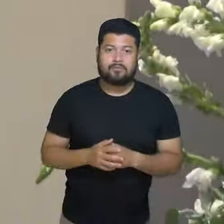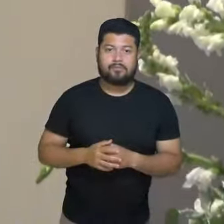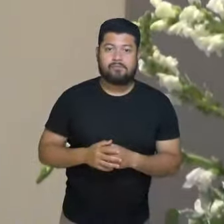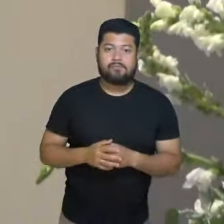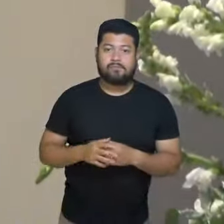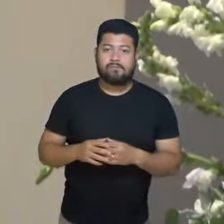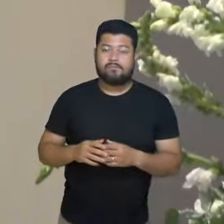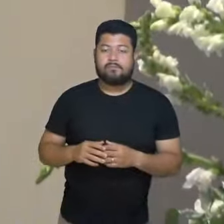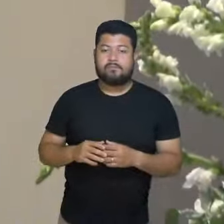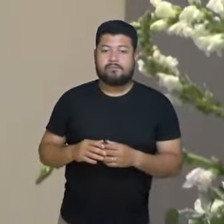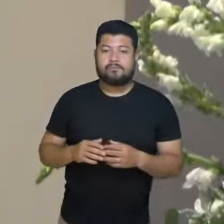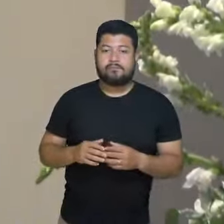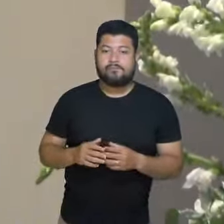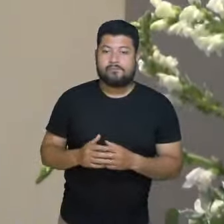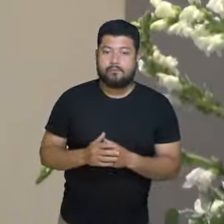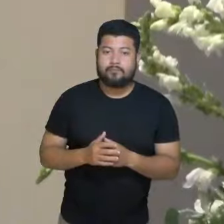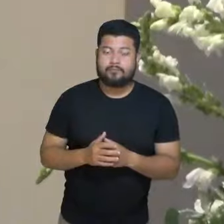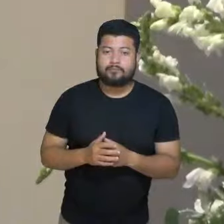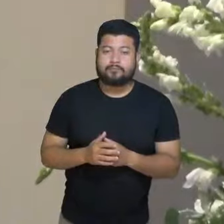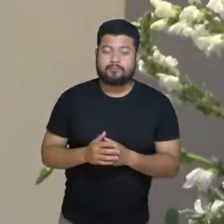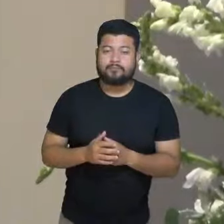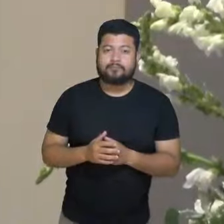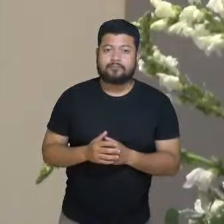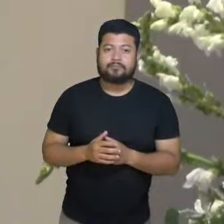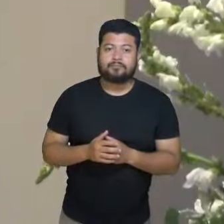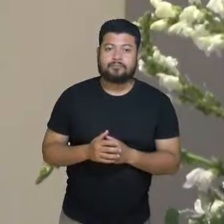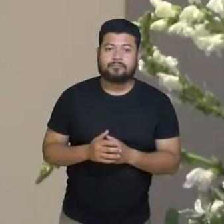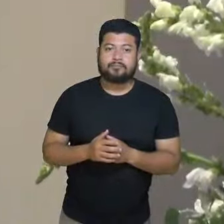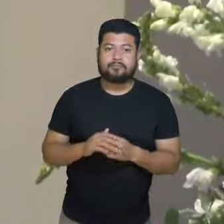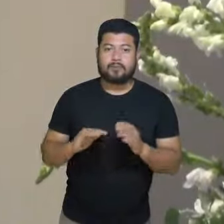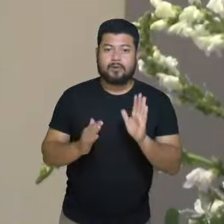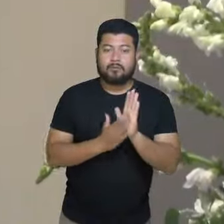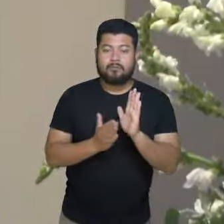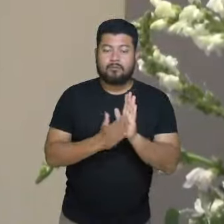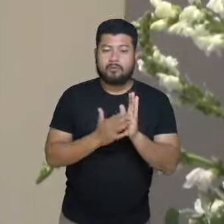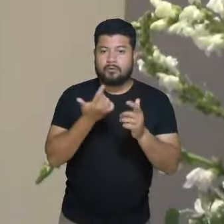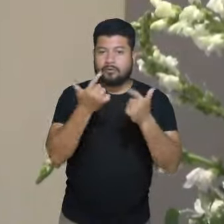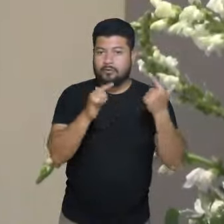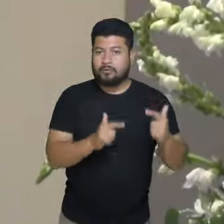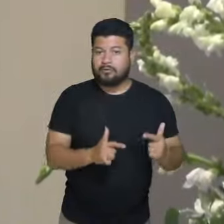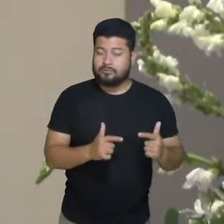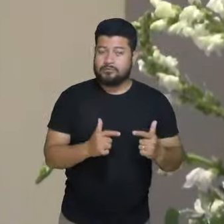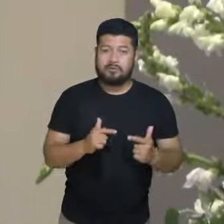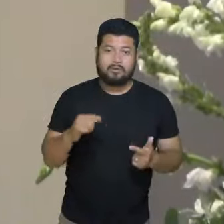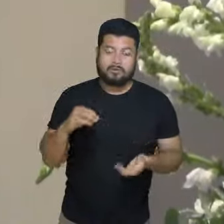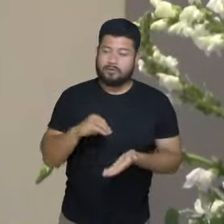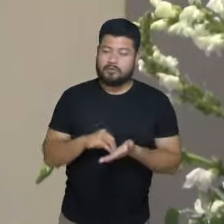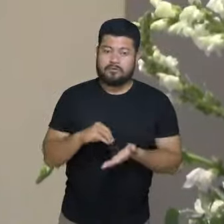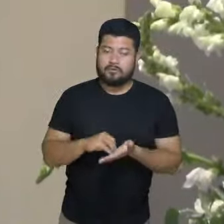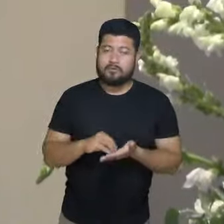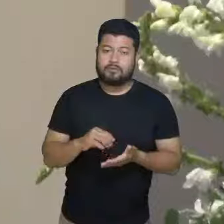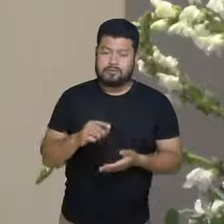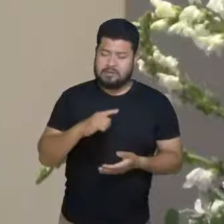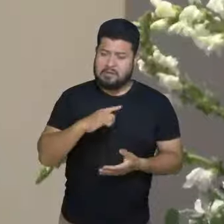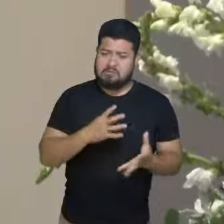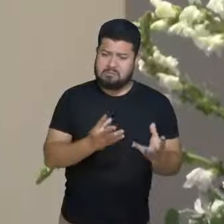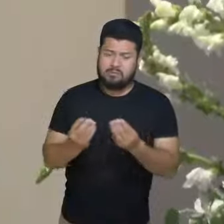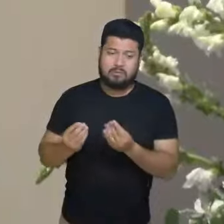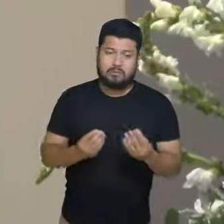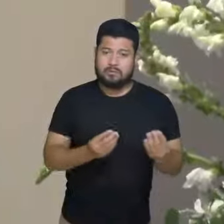mesmo para definir as suas prioridades propostas outras certamente não faltarão como não nos faltam a consciência